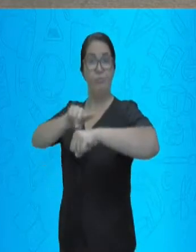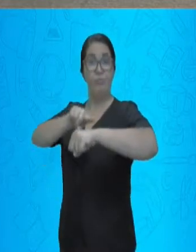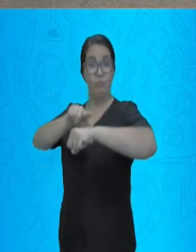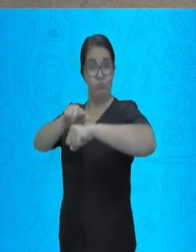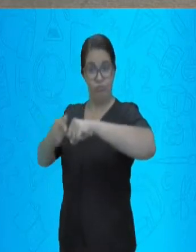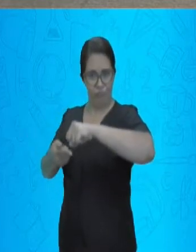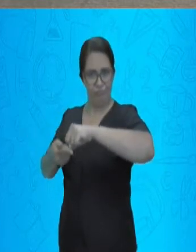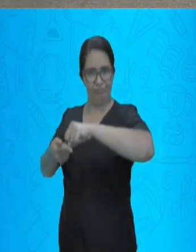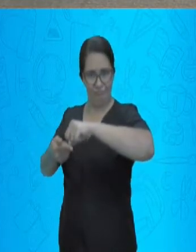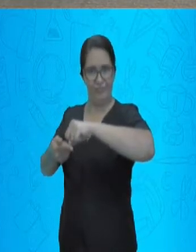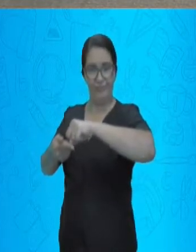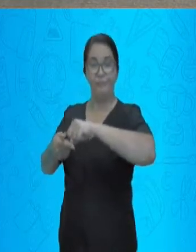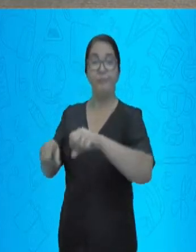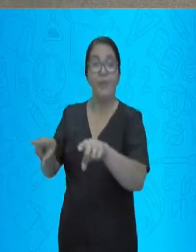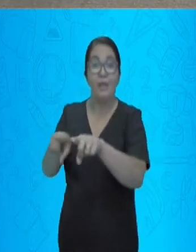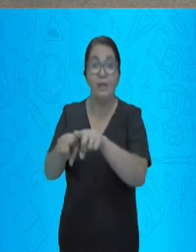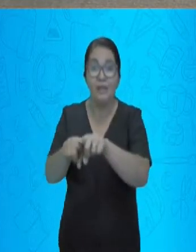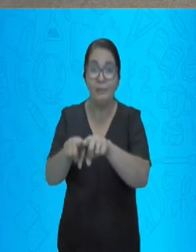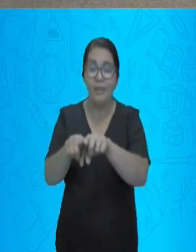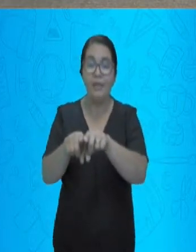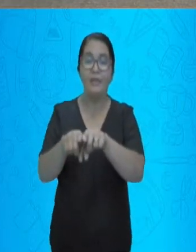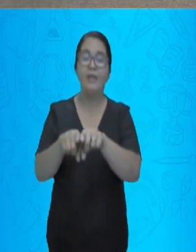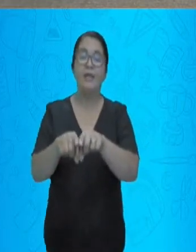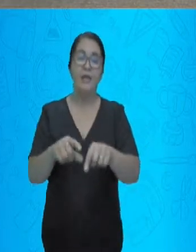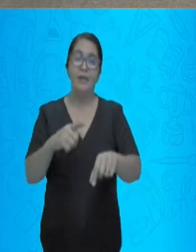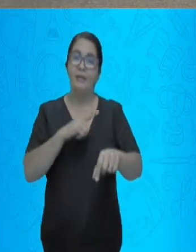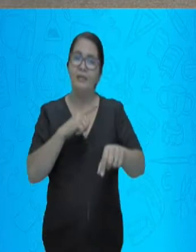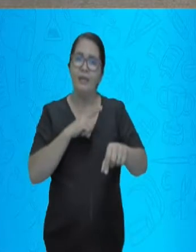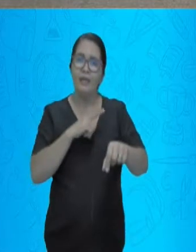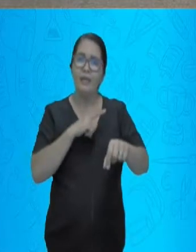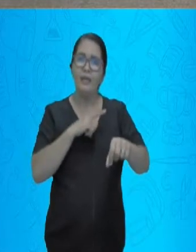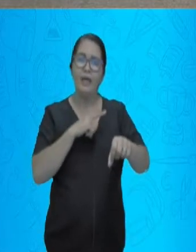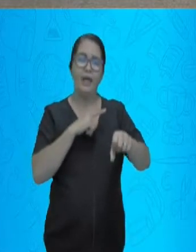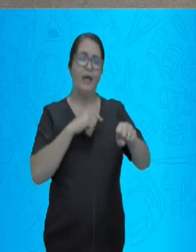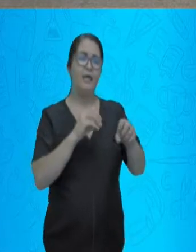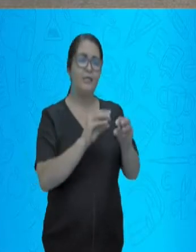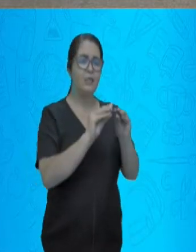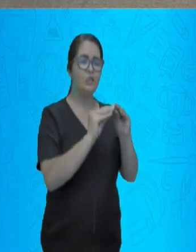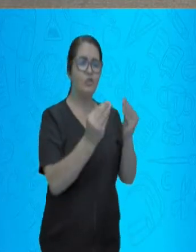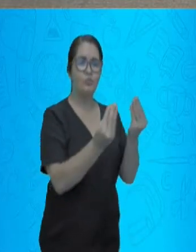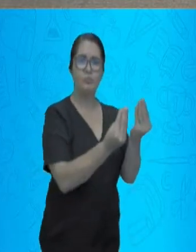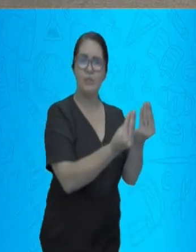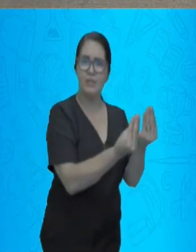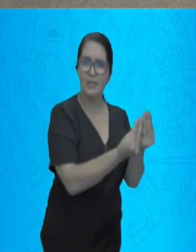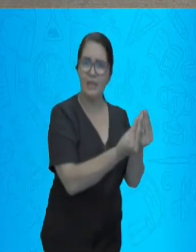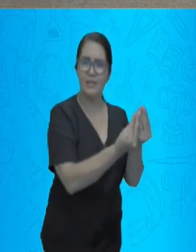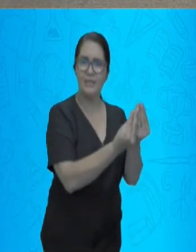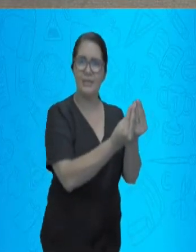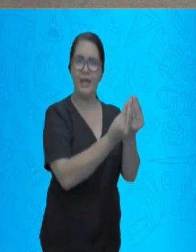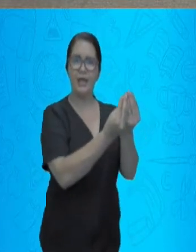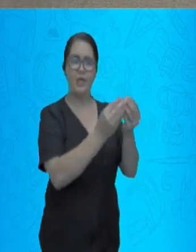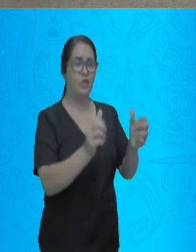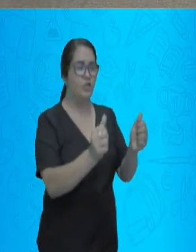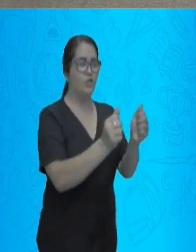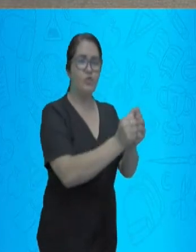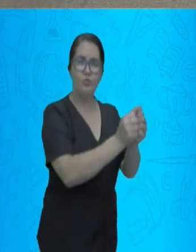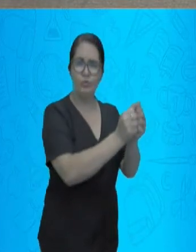composta. Bom, a substância, eu posso simplesmente dizer substância química